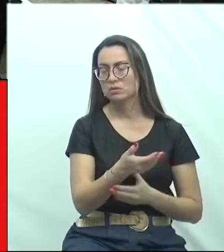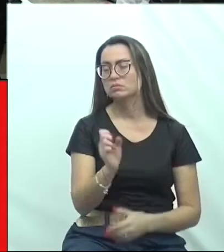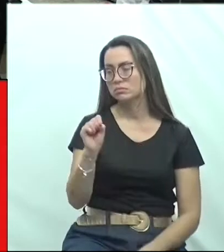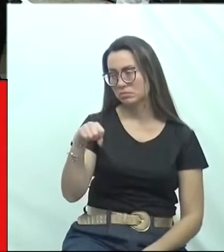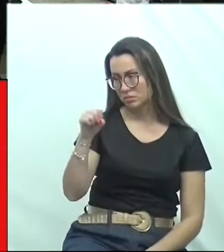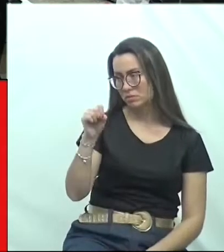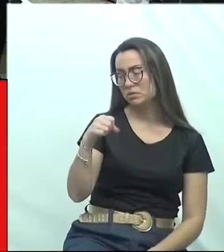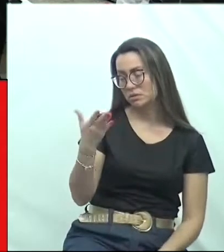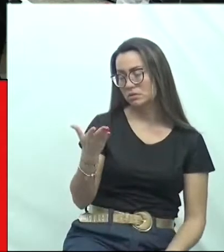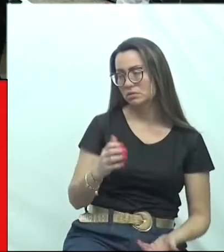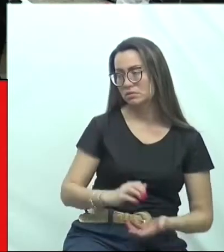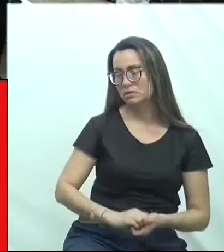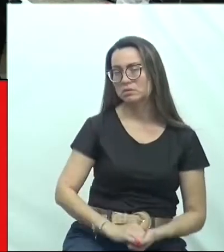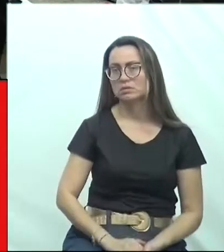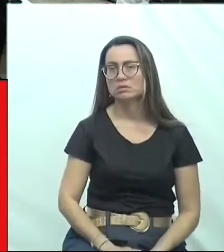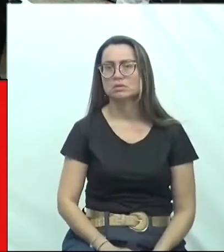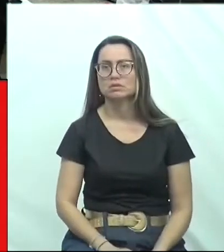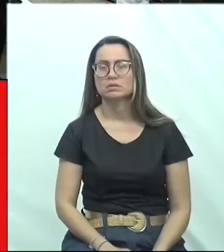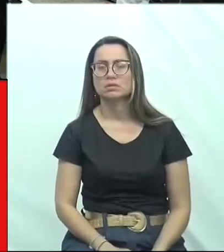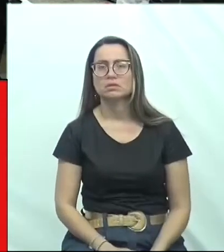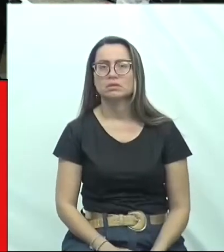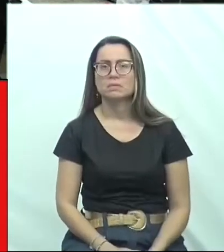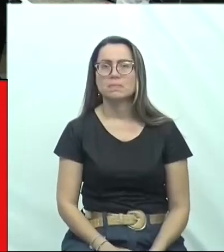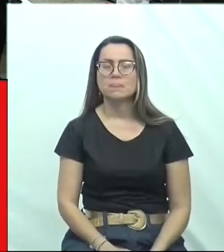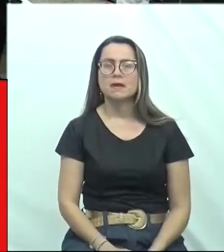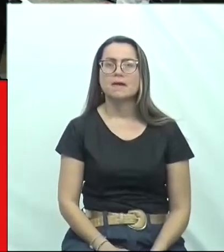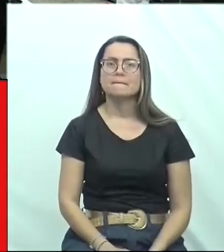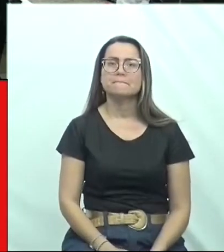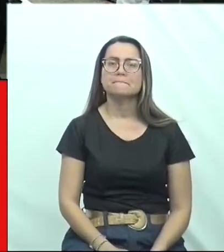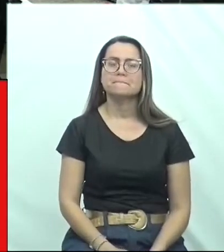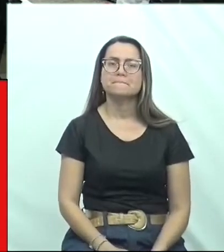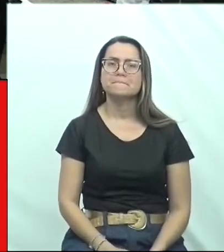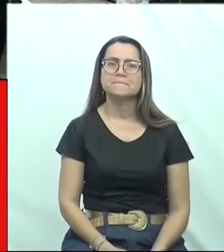Com a palavra, vereador Daniel Schelp.